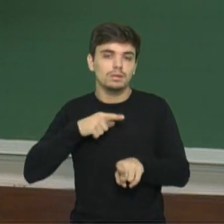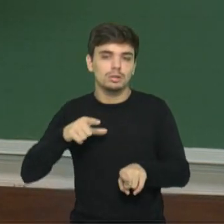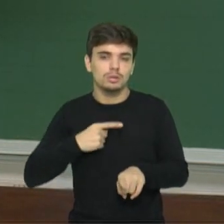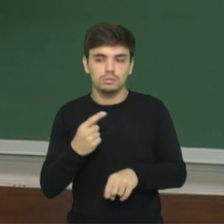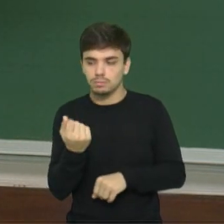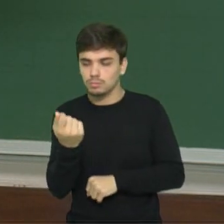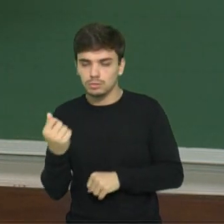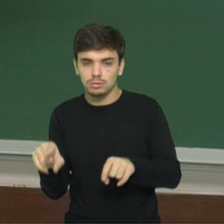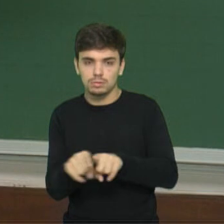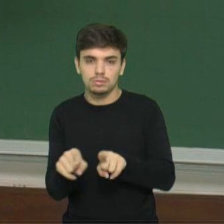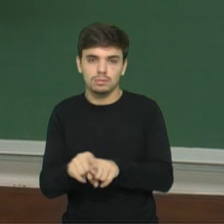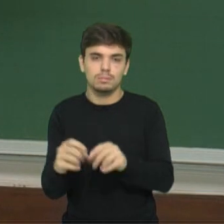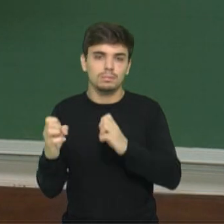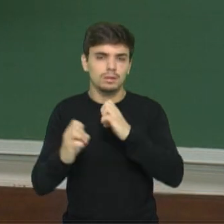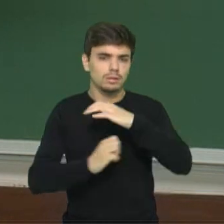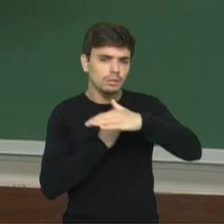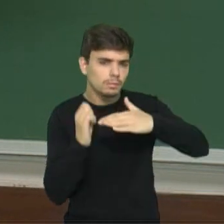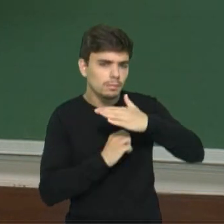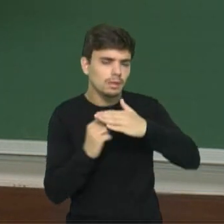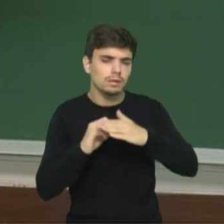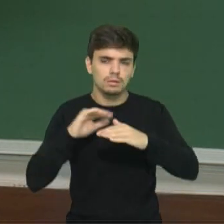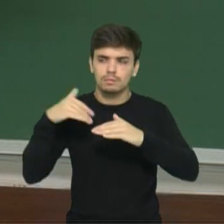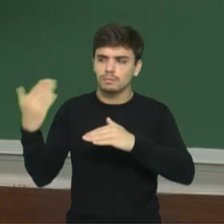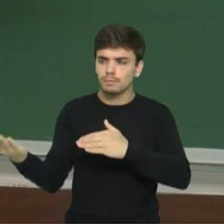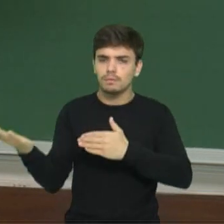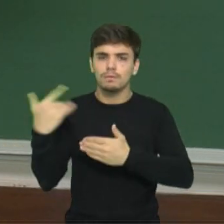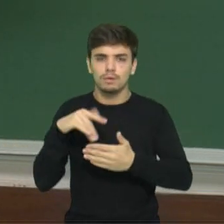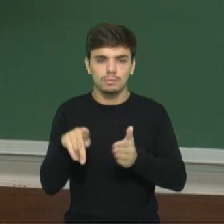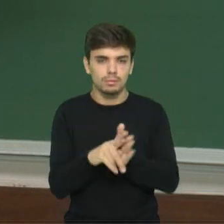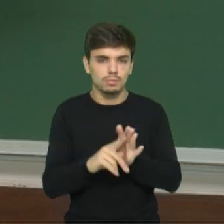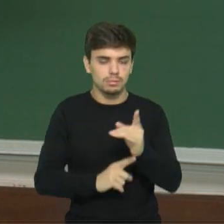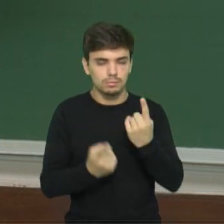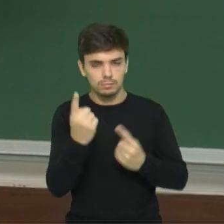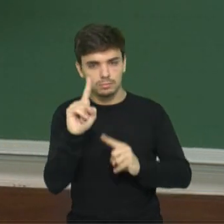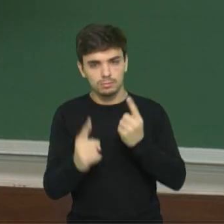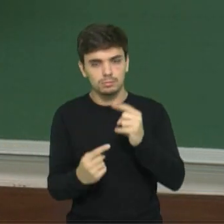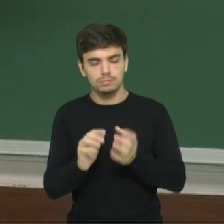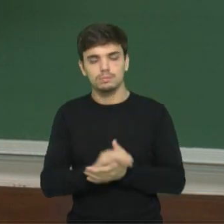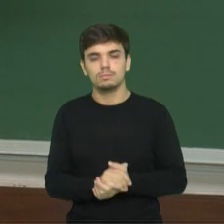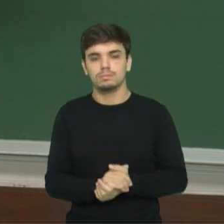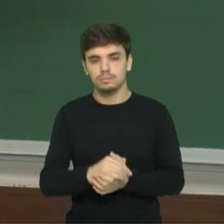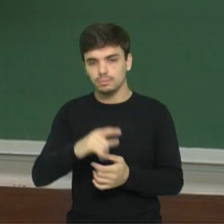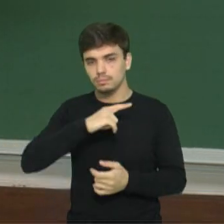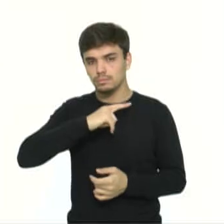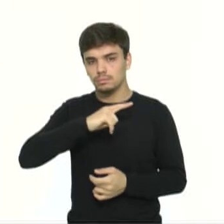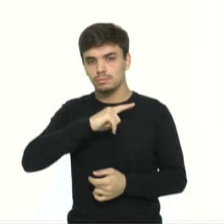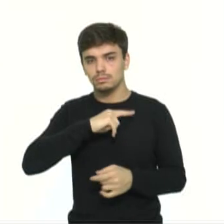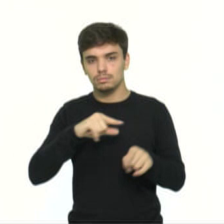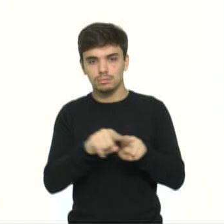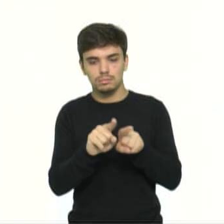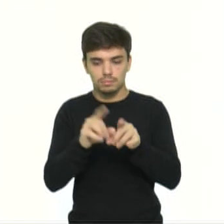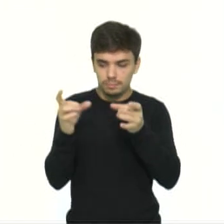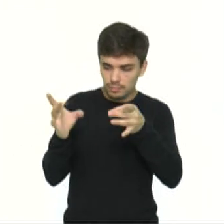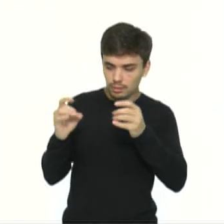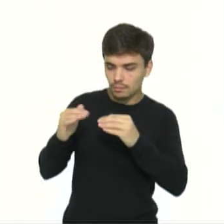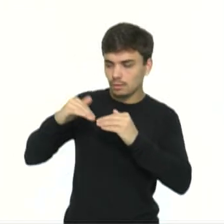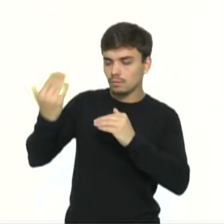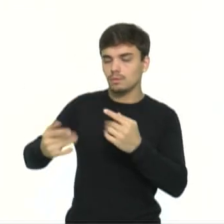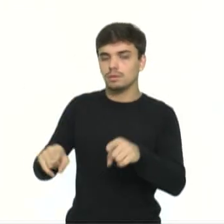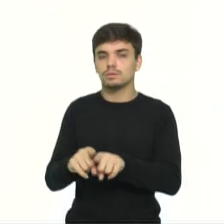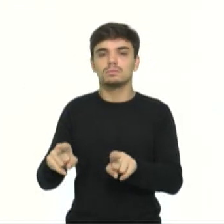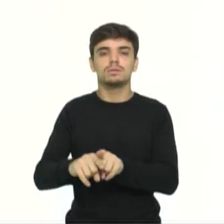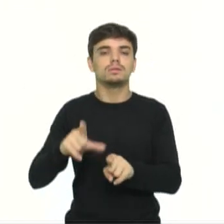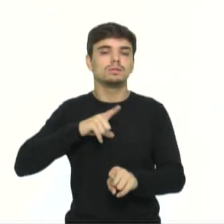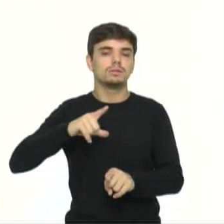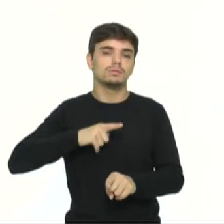empresas estrangeiras para o Chile, né? Abriu a economia chilena atraindo essas empresas estrangeiras. Estimulou as exportações, suprimiu o